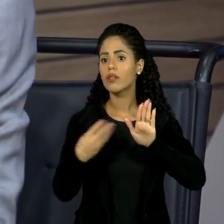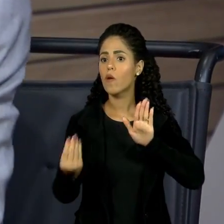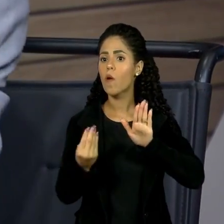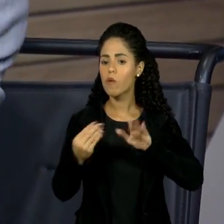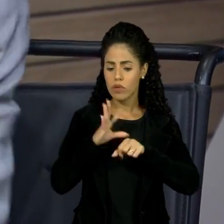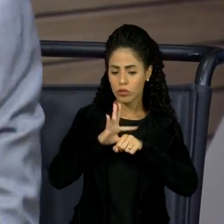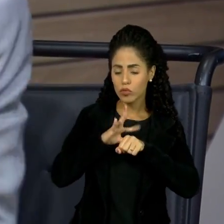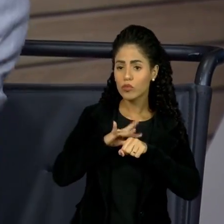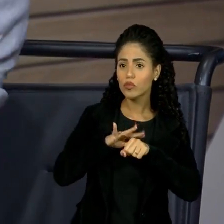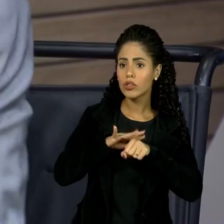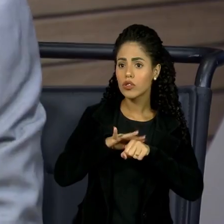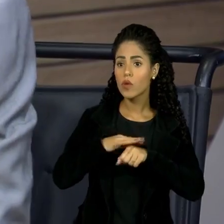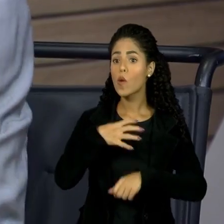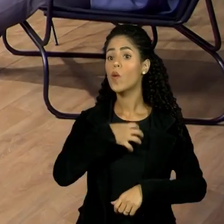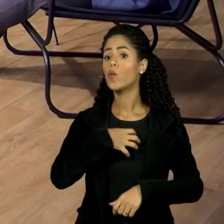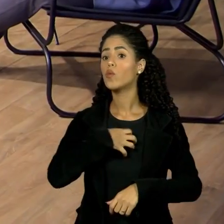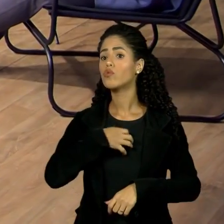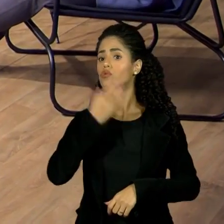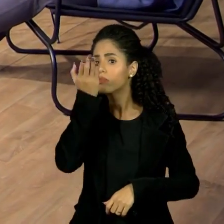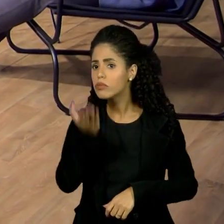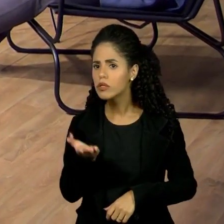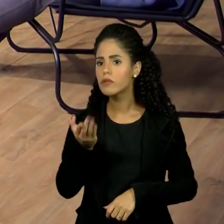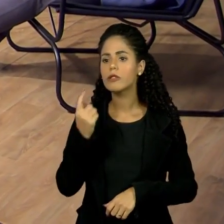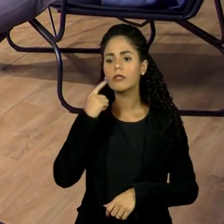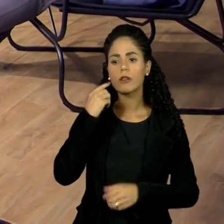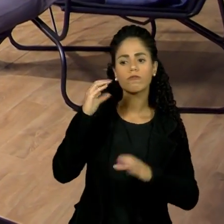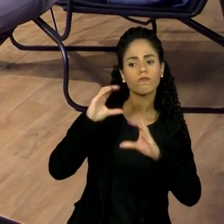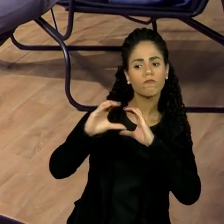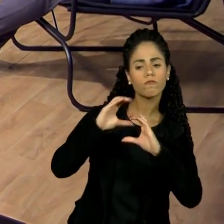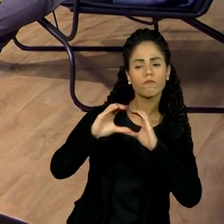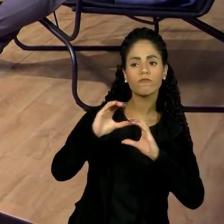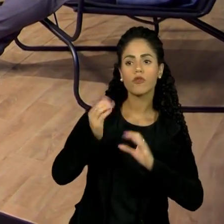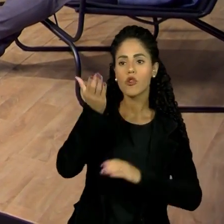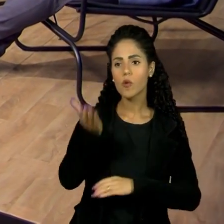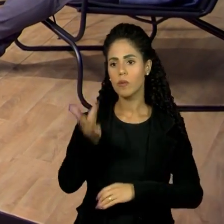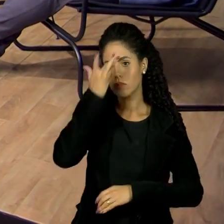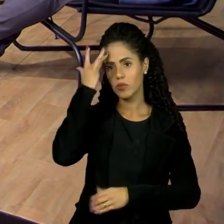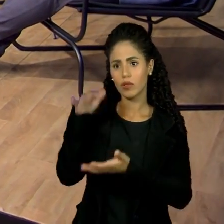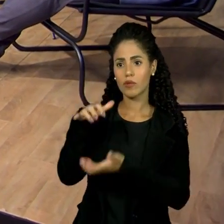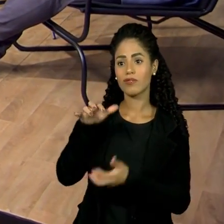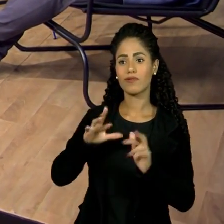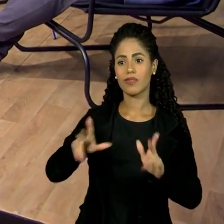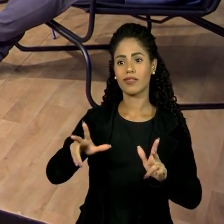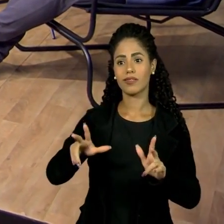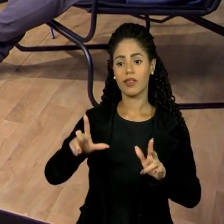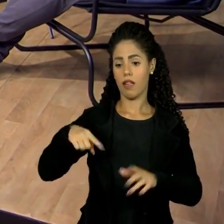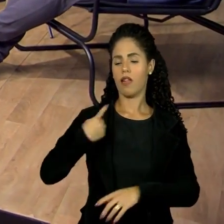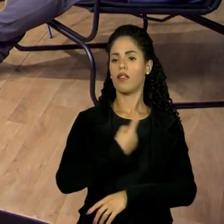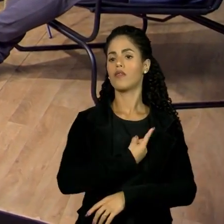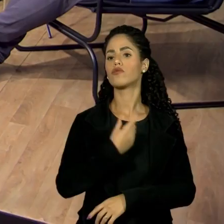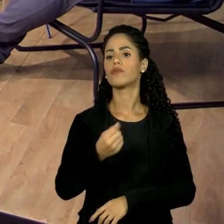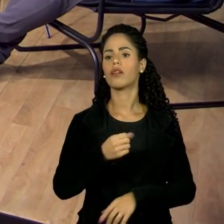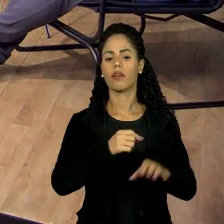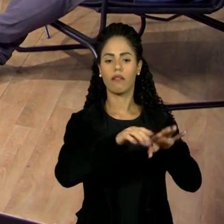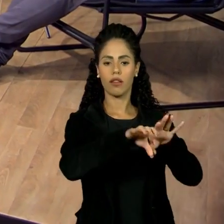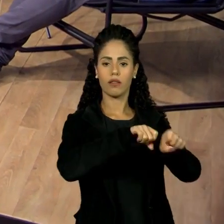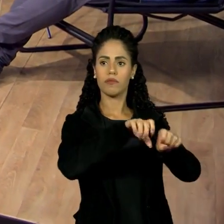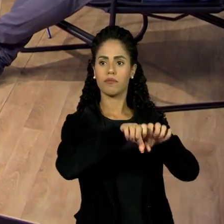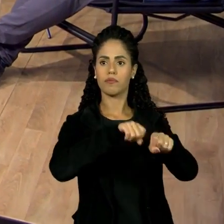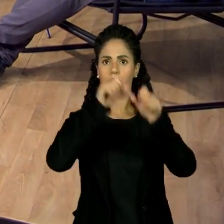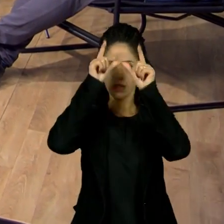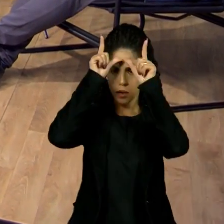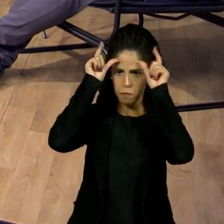doenças, a forma como você se comunica com uma pessoa idosa, tudo muda. Mas nós estamos formando médicos,